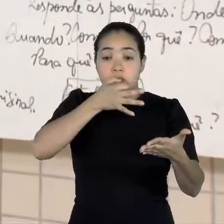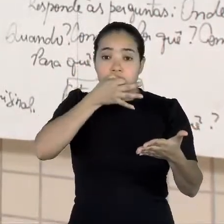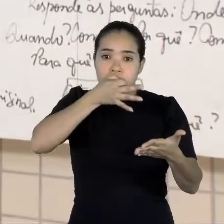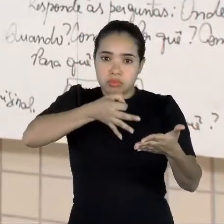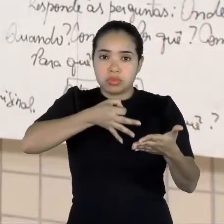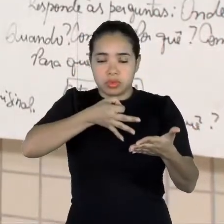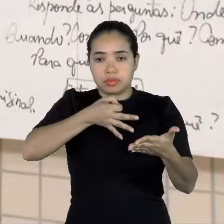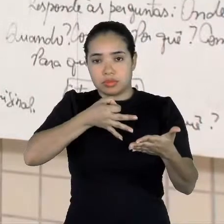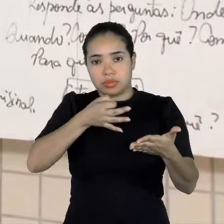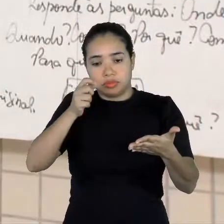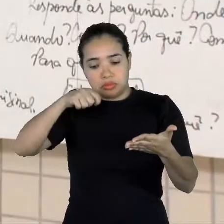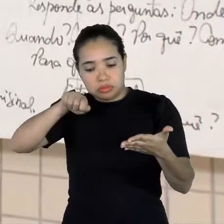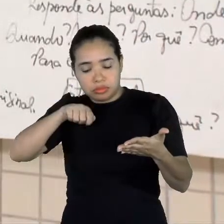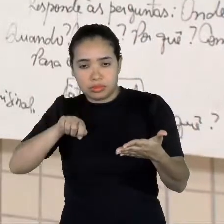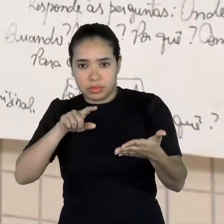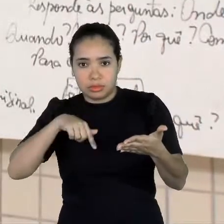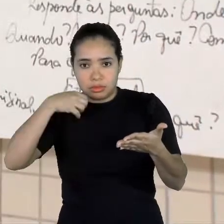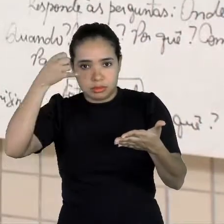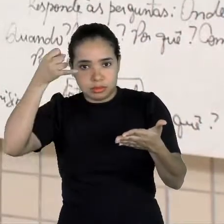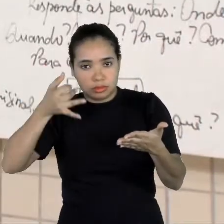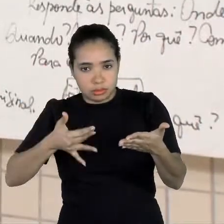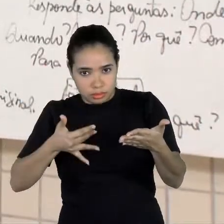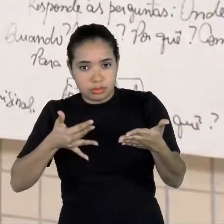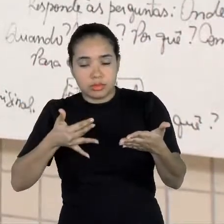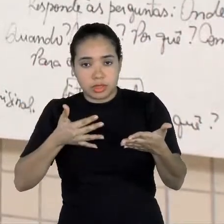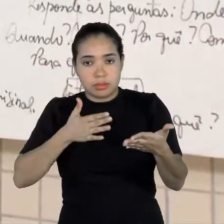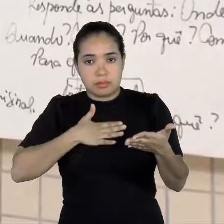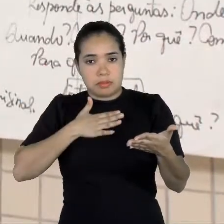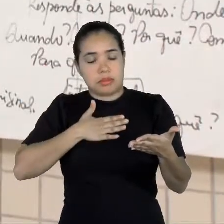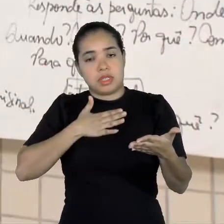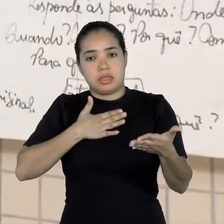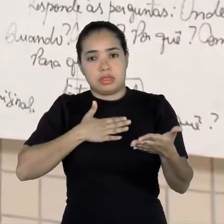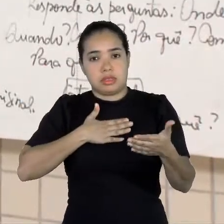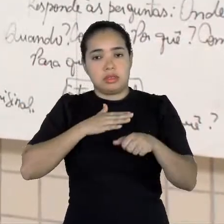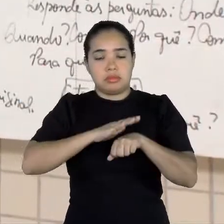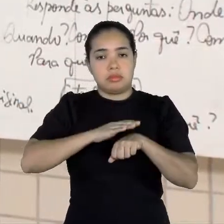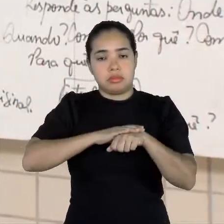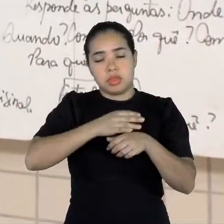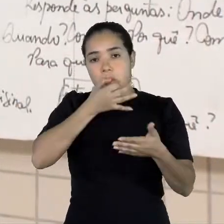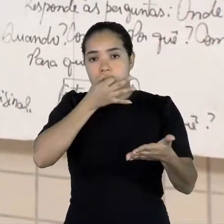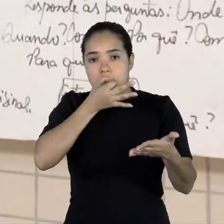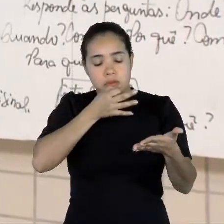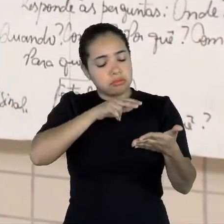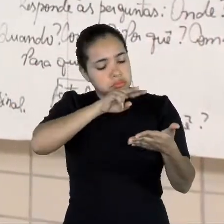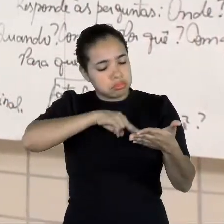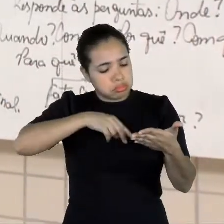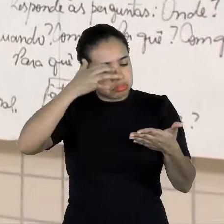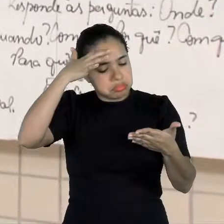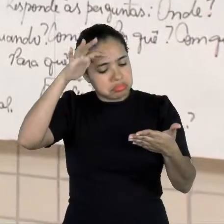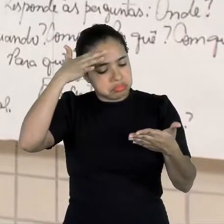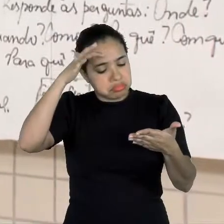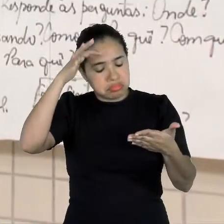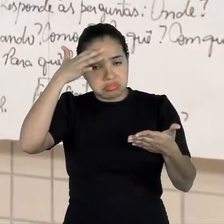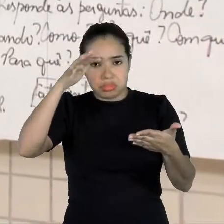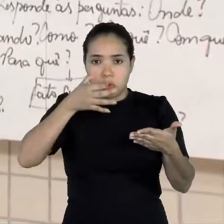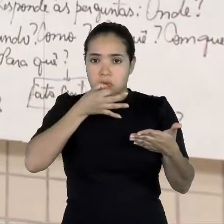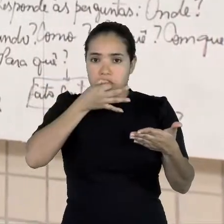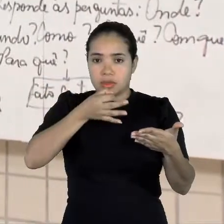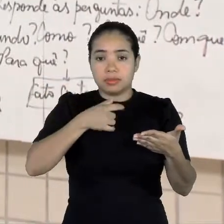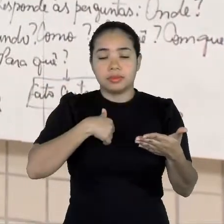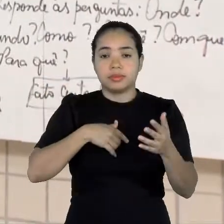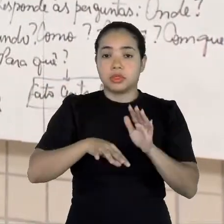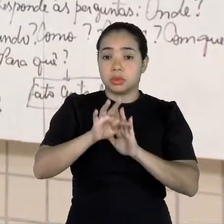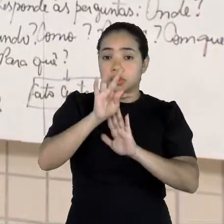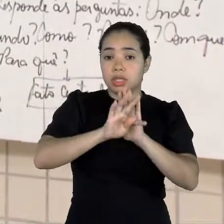Eu vou ler e falar, escrever com as minhas próprias palavras, tá? O texto deve ser em prosa,